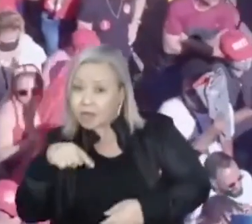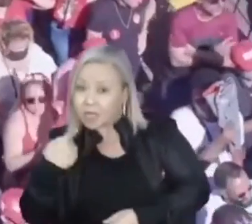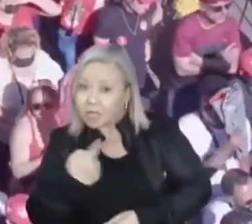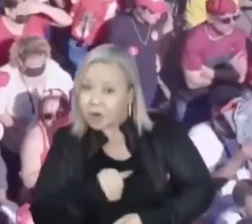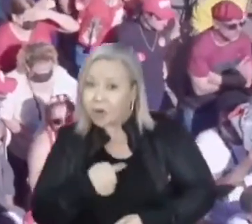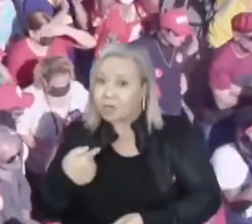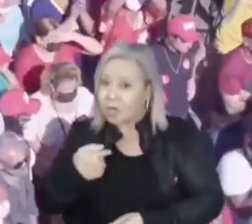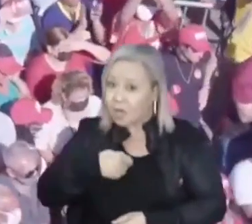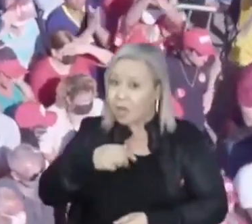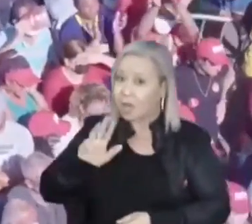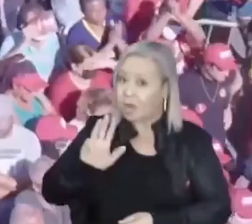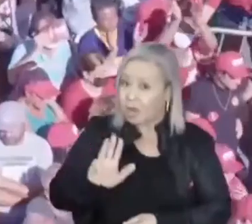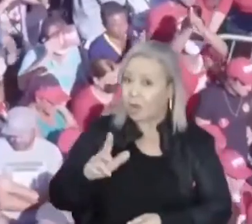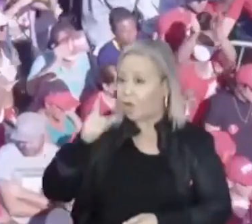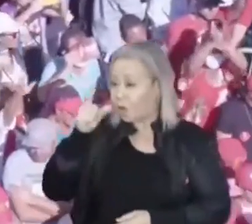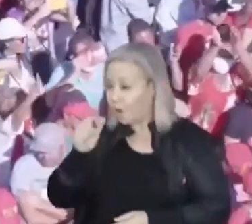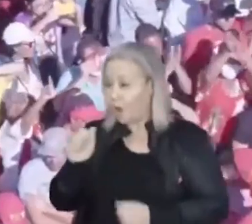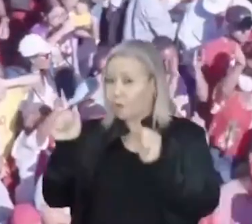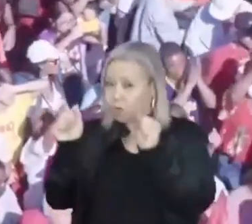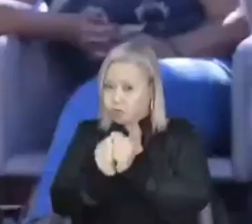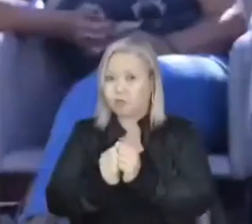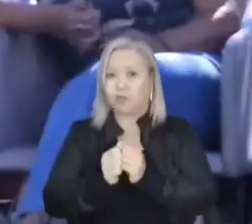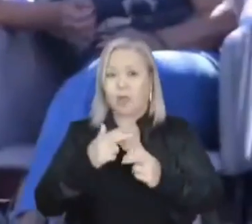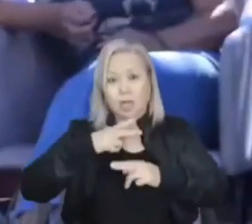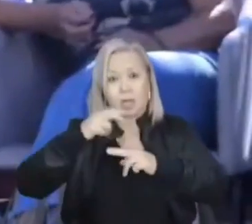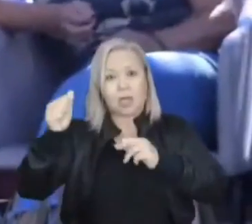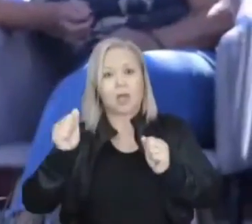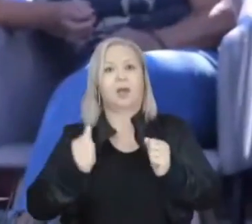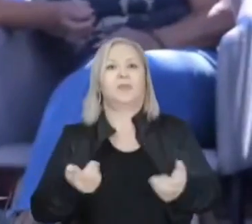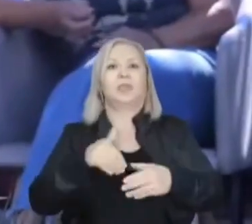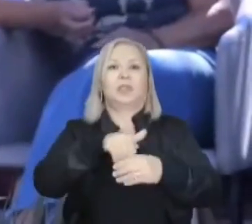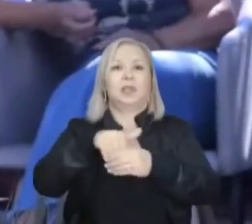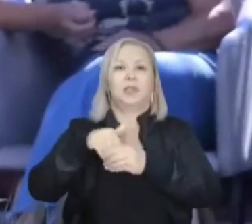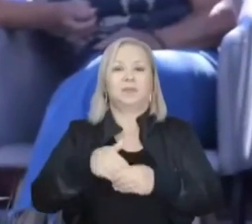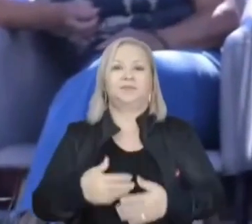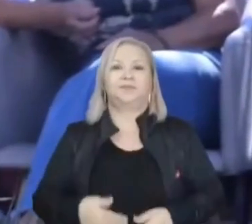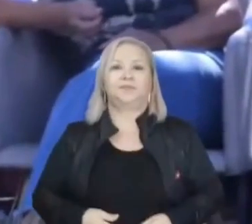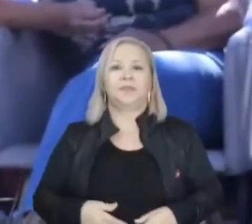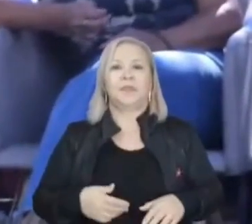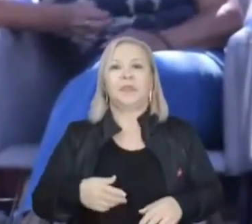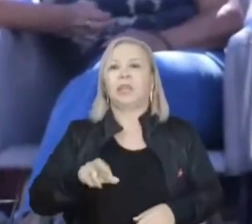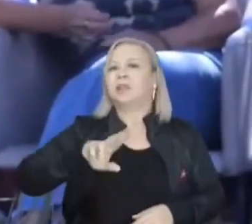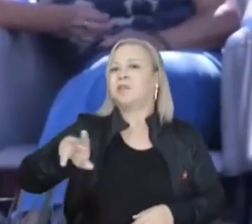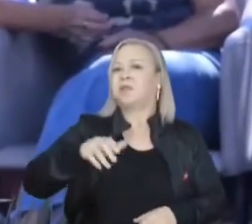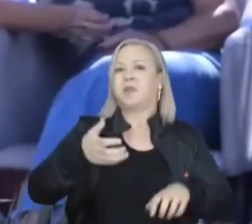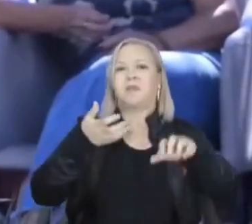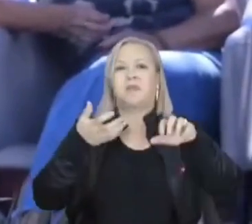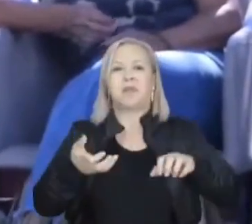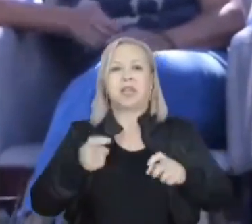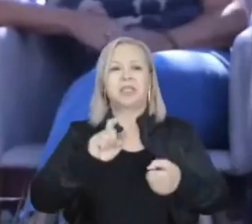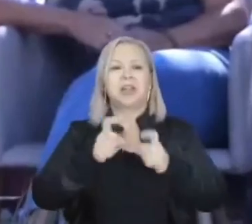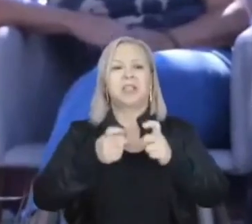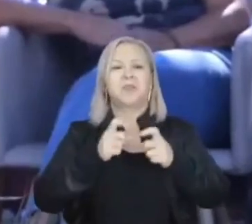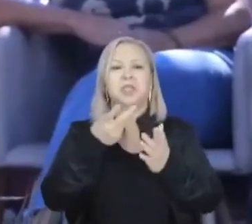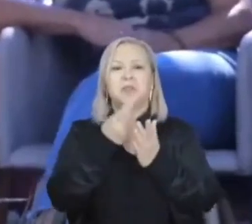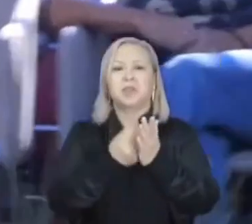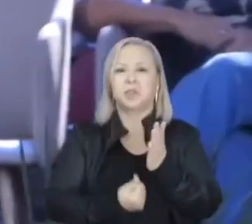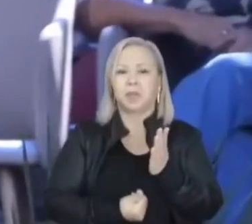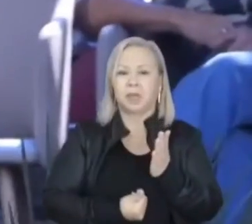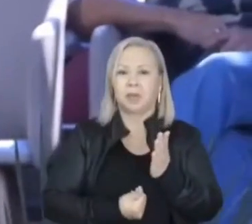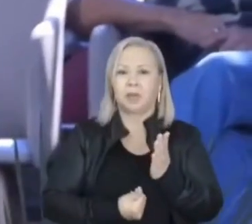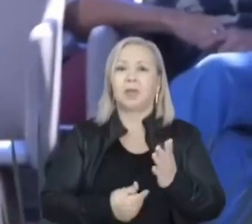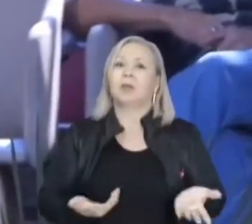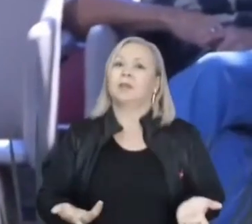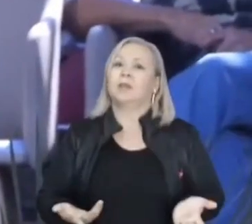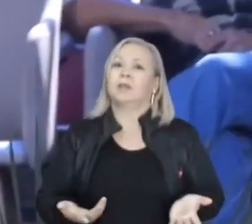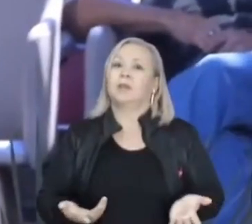com o Congresso Nacional. Não é o Congresso que administra o orçamento. O orçamento é administrado pelo governo.